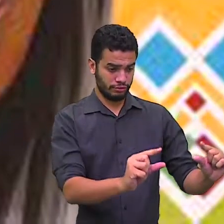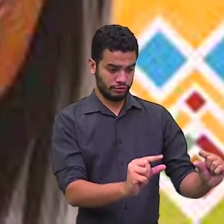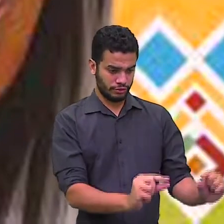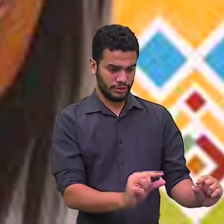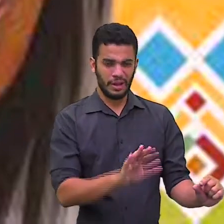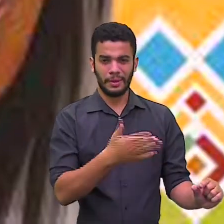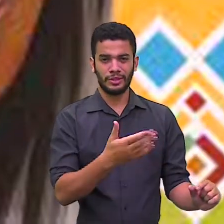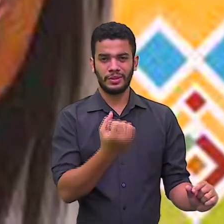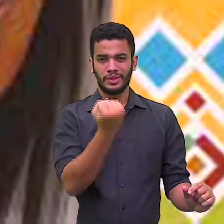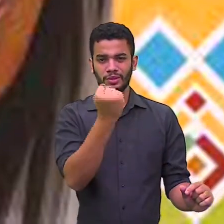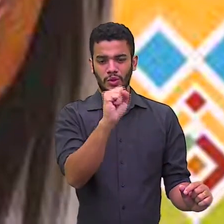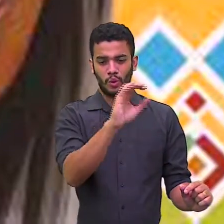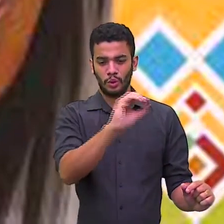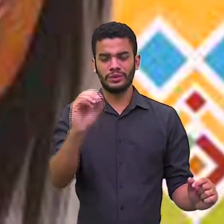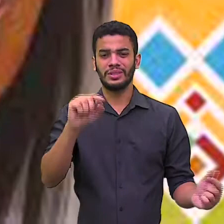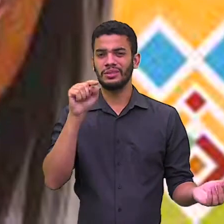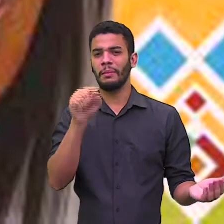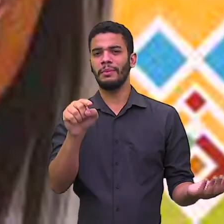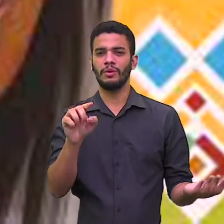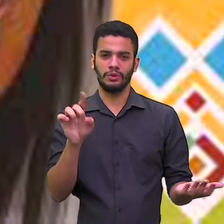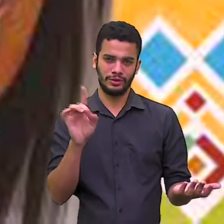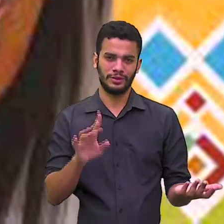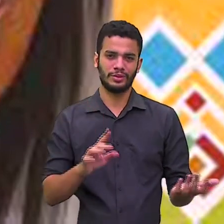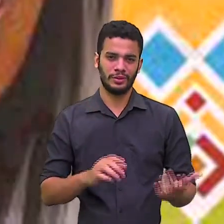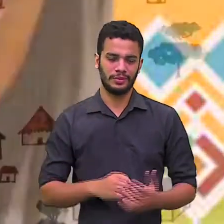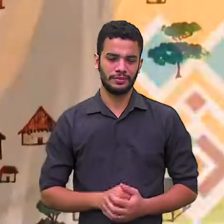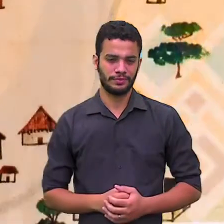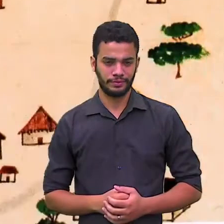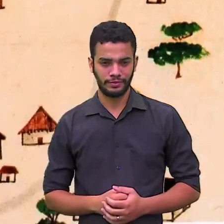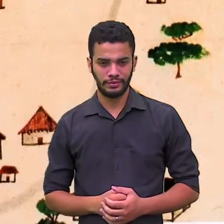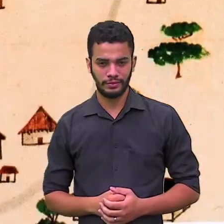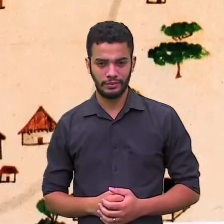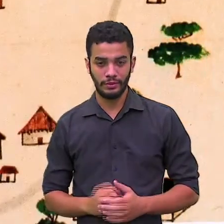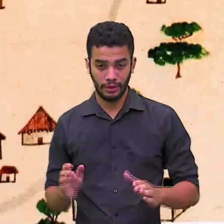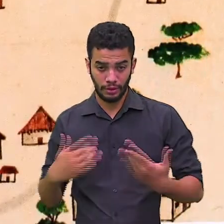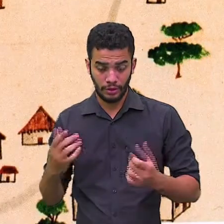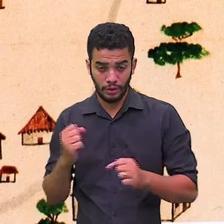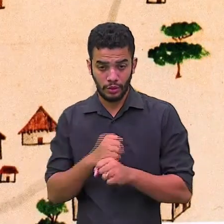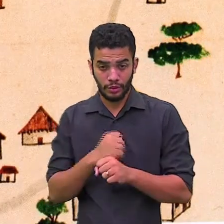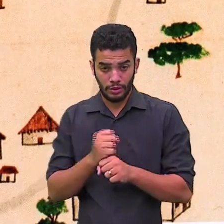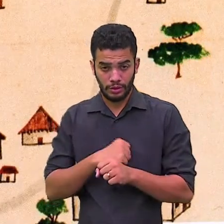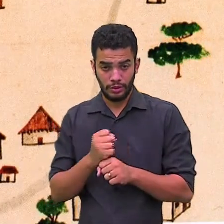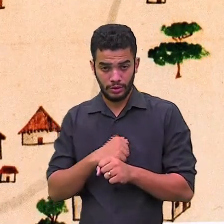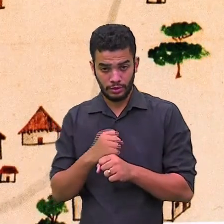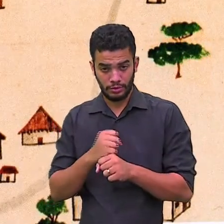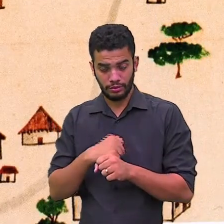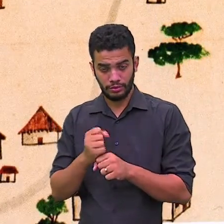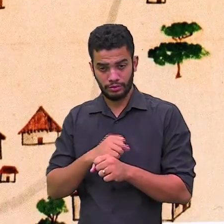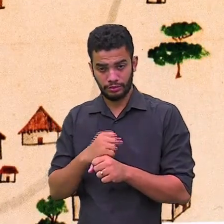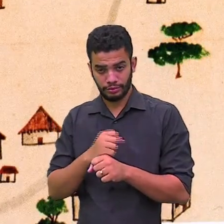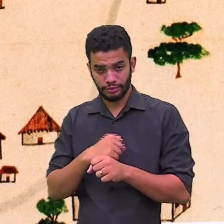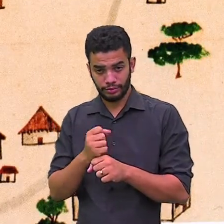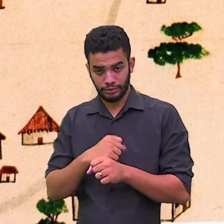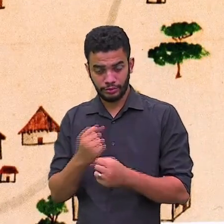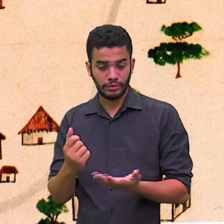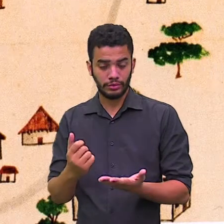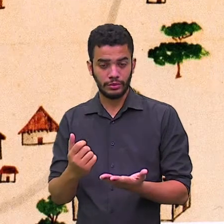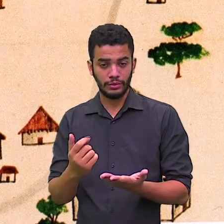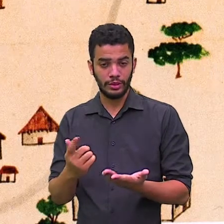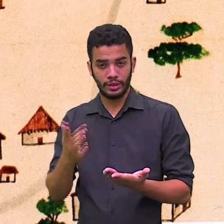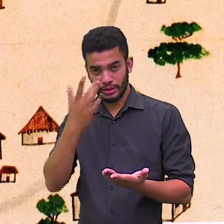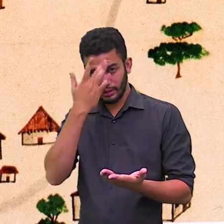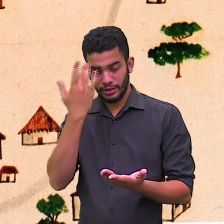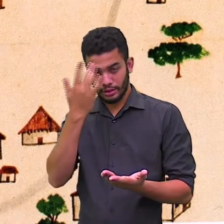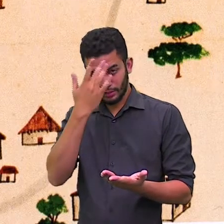2020. A partir de 1534, os portugueses implantaram as capitanias hereditárias. Com